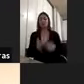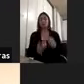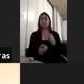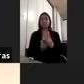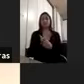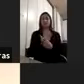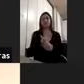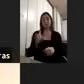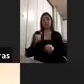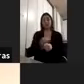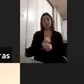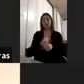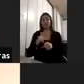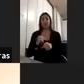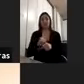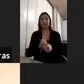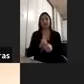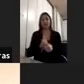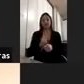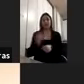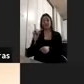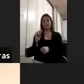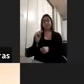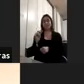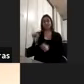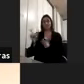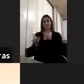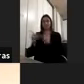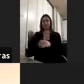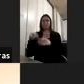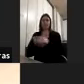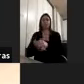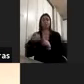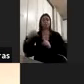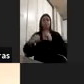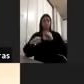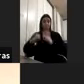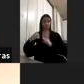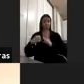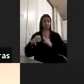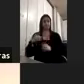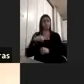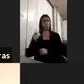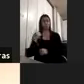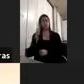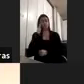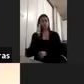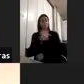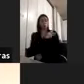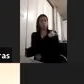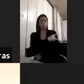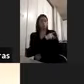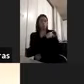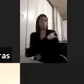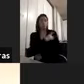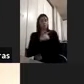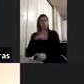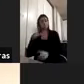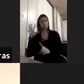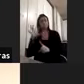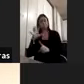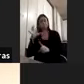que reduziu um posto de trabalho, entendeu? A gente sabe que a gestão, os supervisores recebem uma grande pressão lá, Gils,